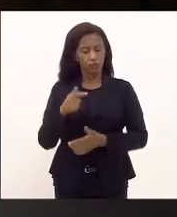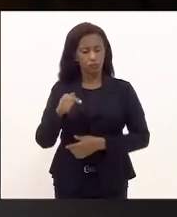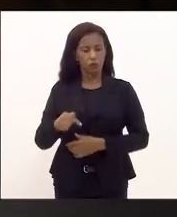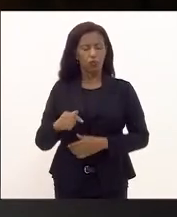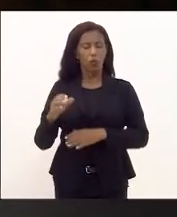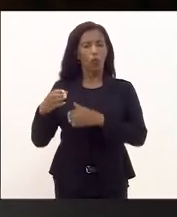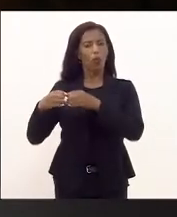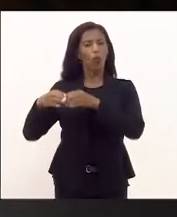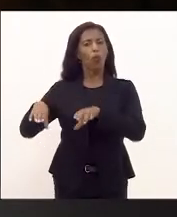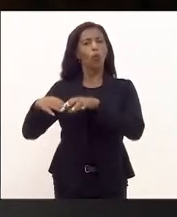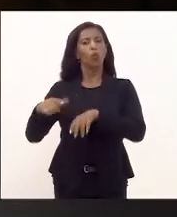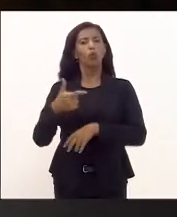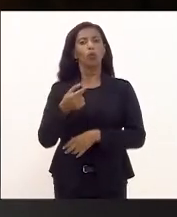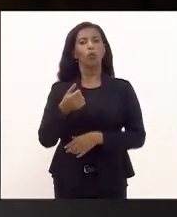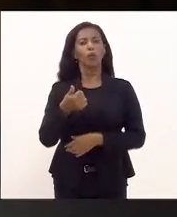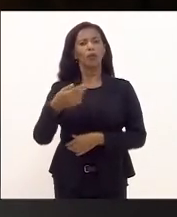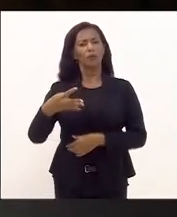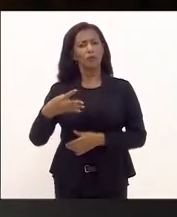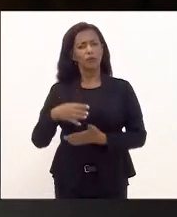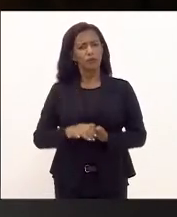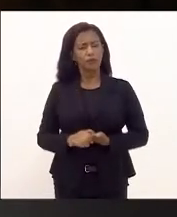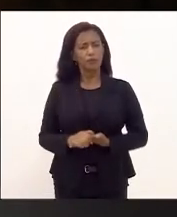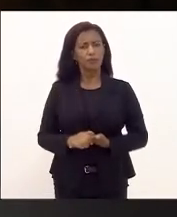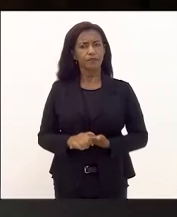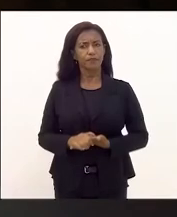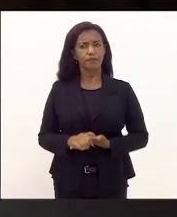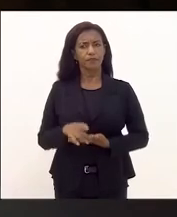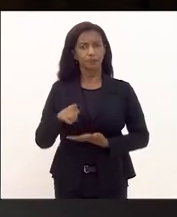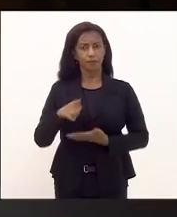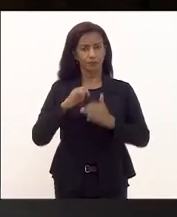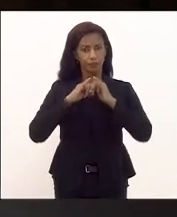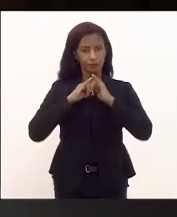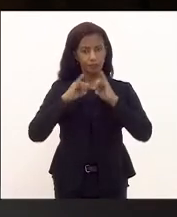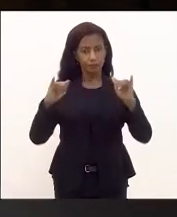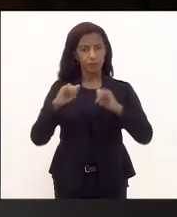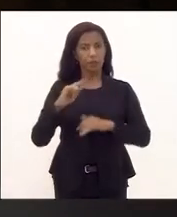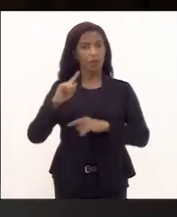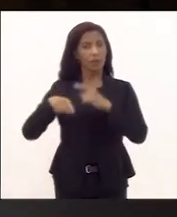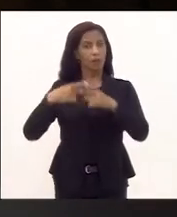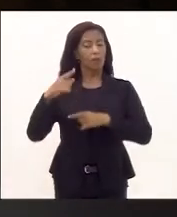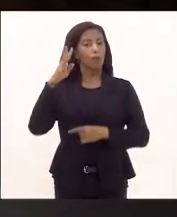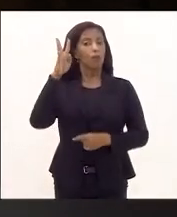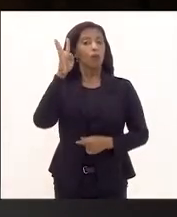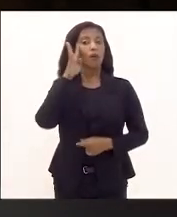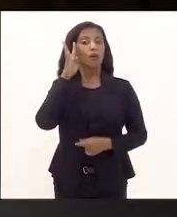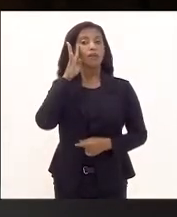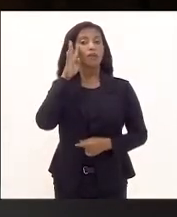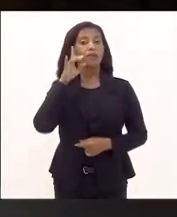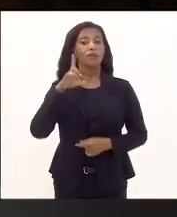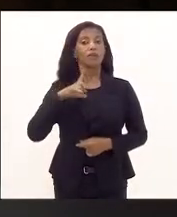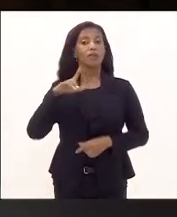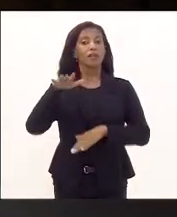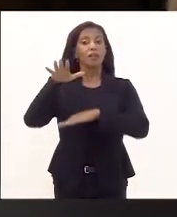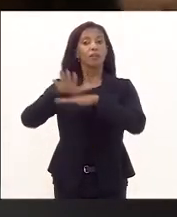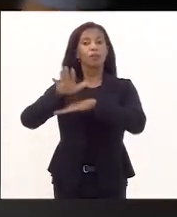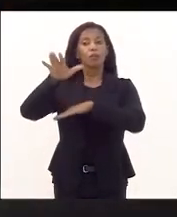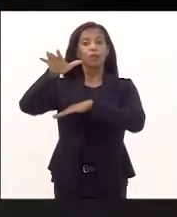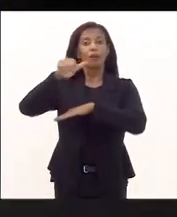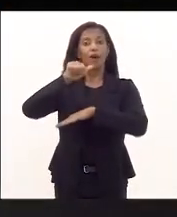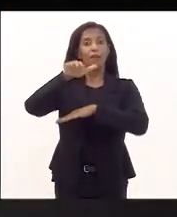dos concursos de 2014. E eu quero anunciar que na próxima quarta-feira haverá o